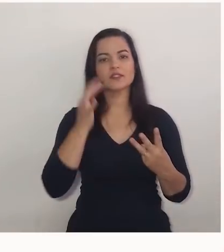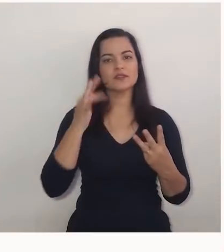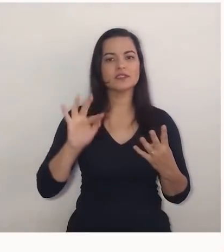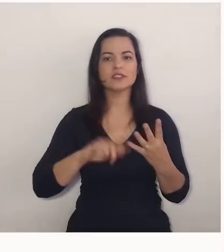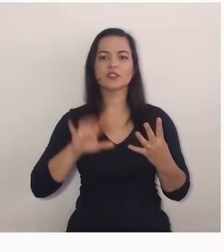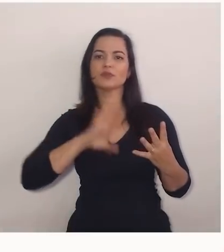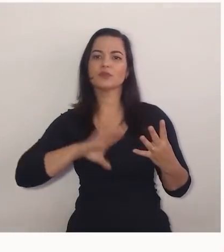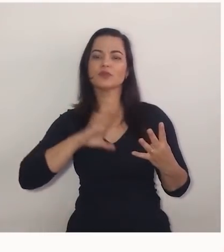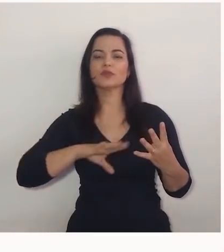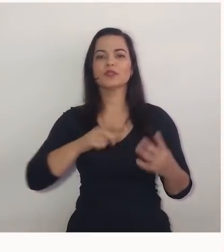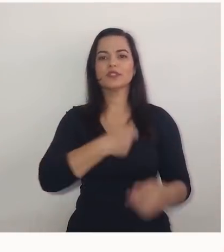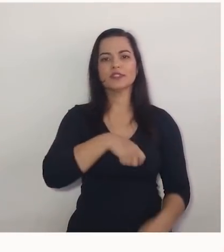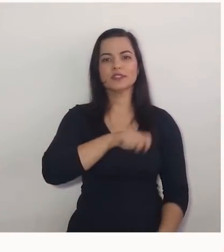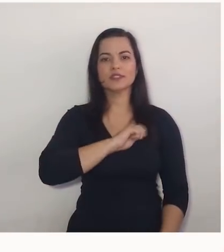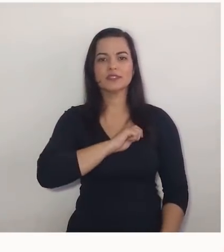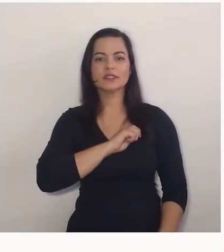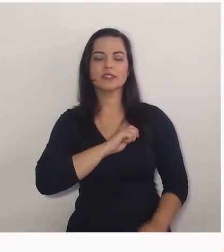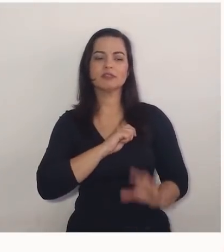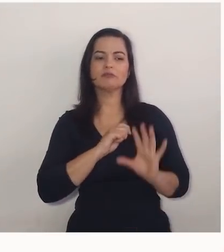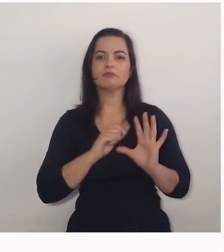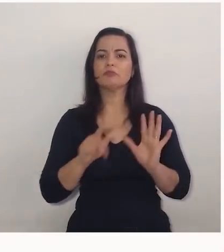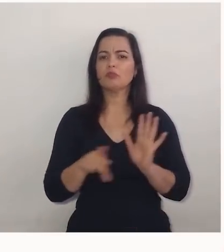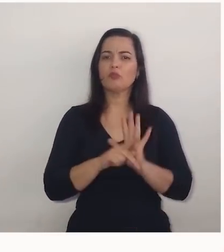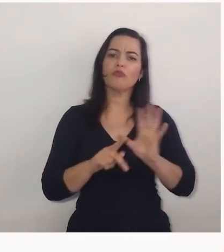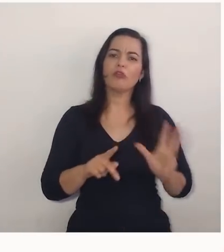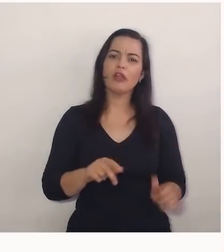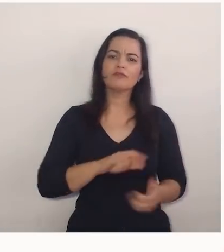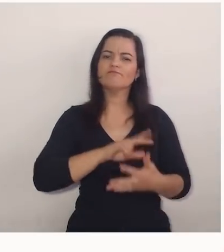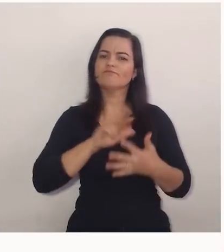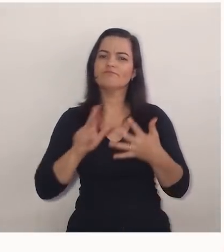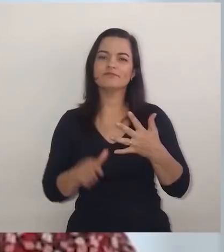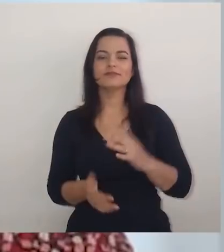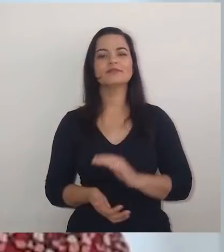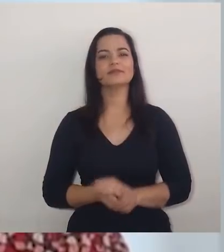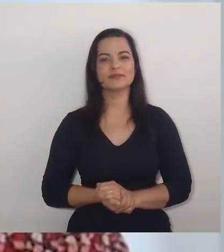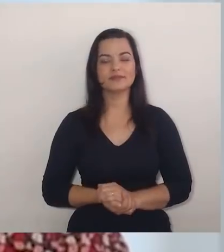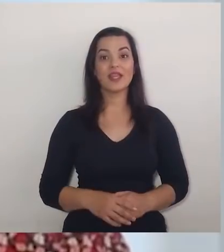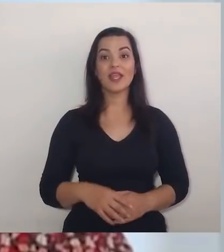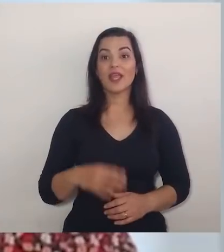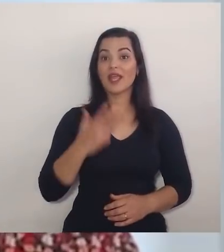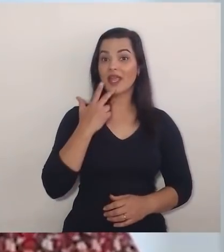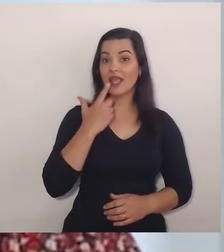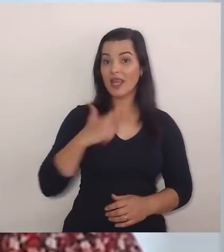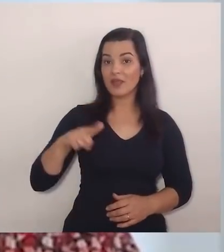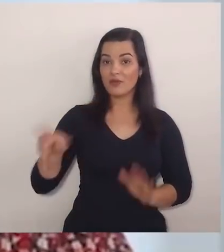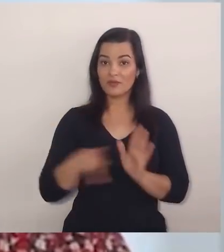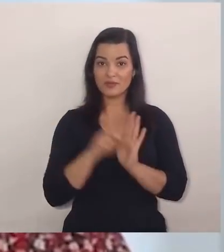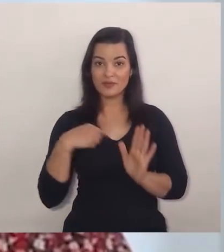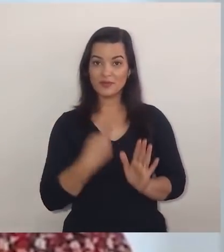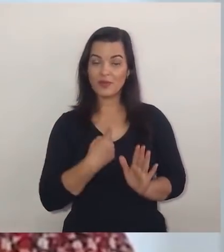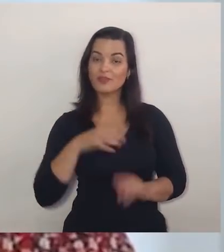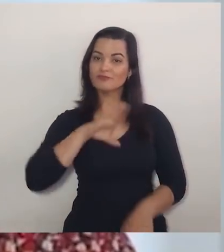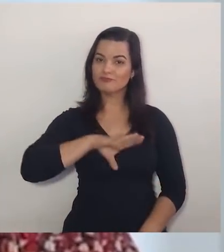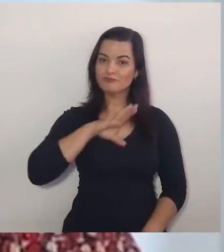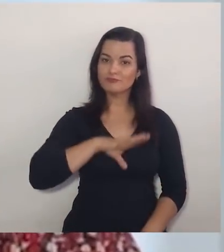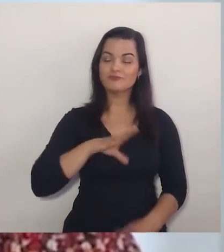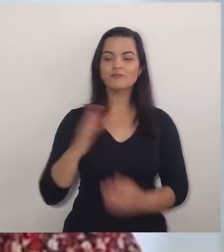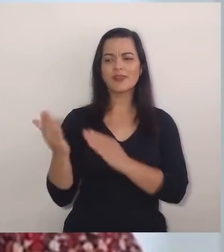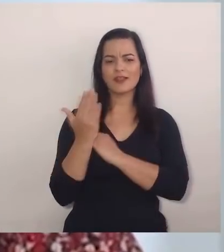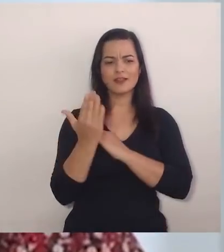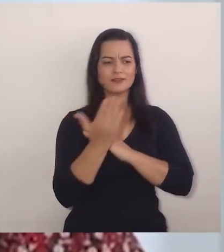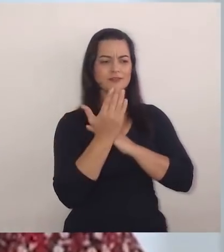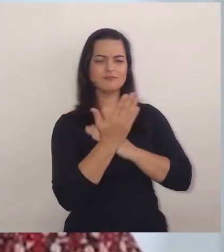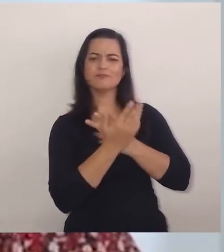francês, português, espanhol, africâner, entre outros. Nossa língua é a língua portuguesa, que